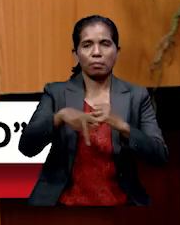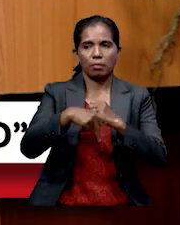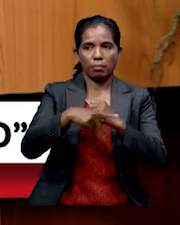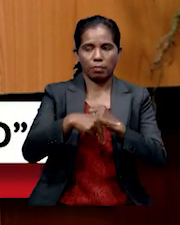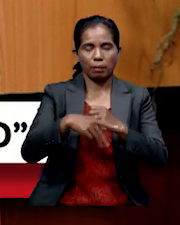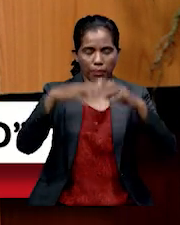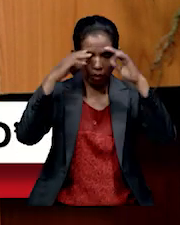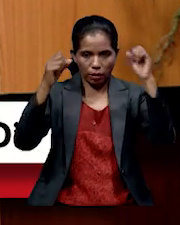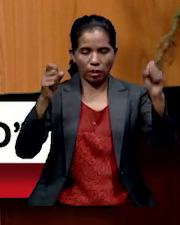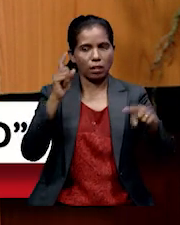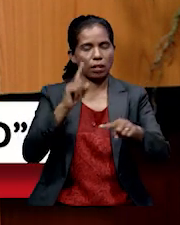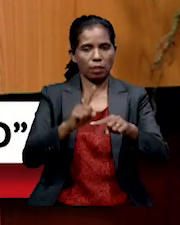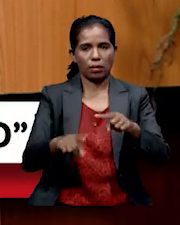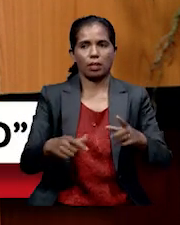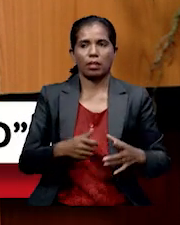labele humilha